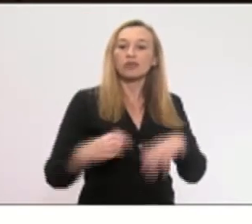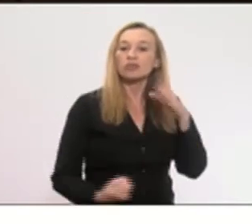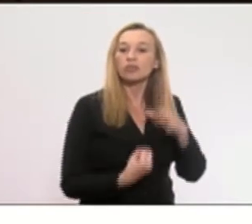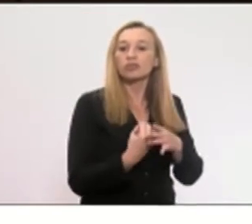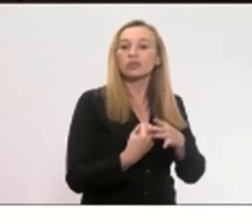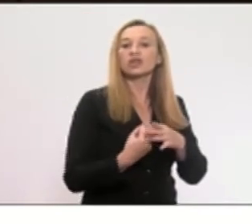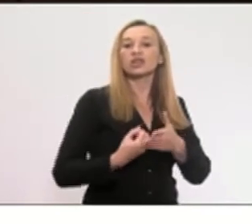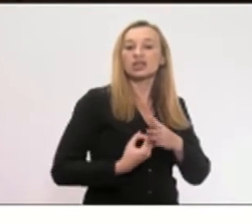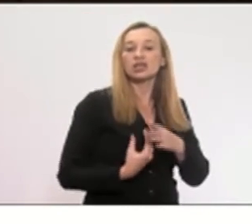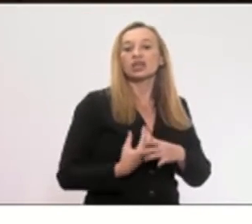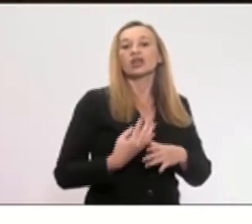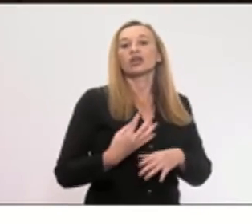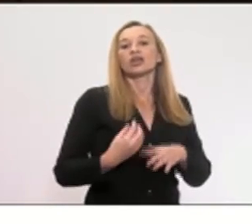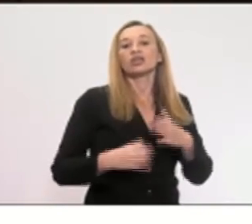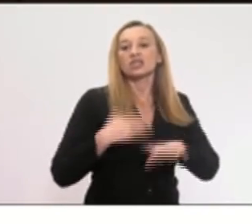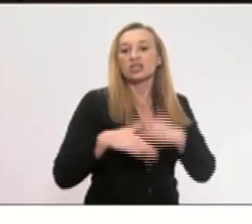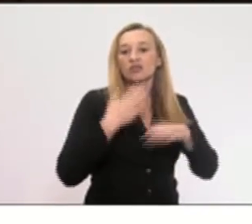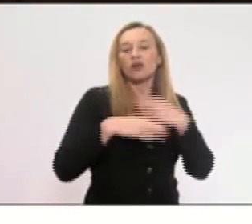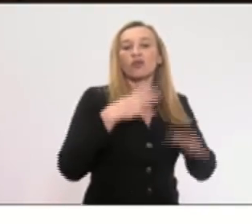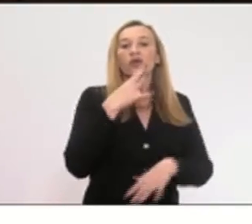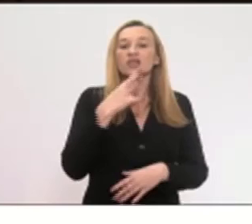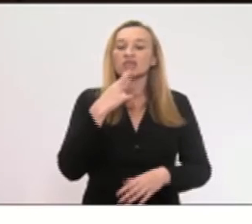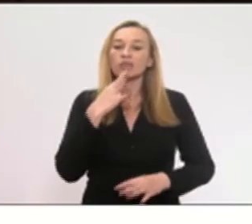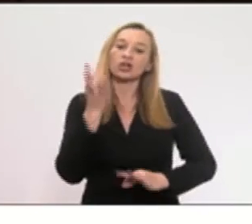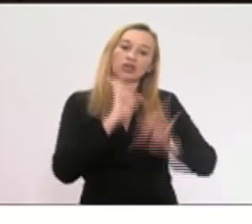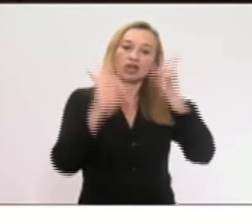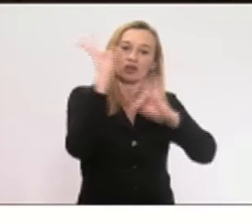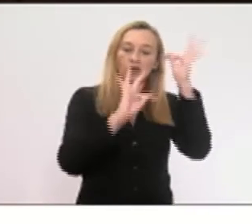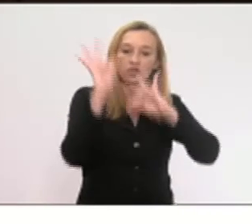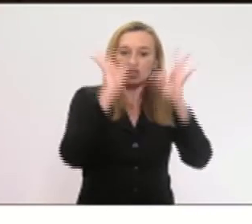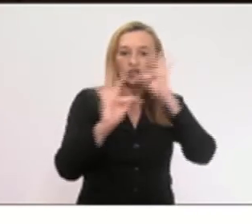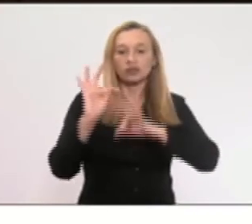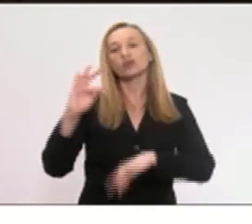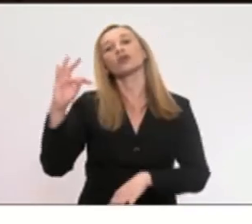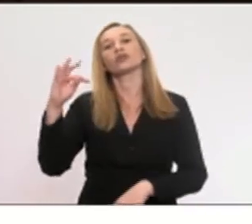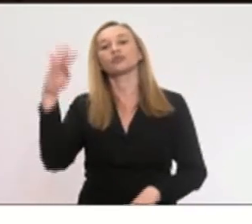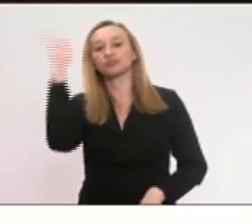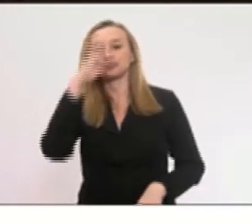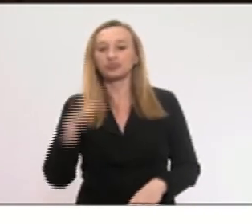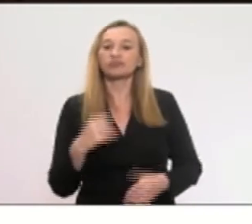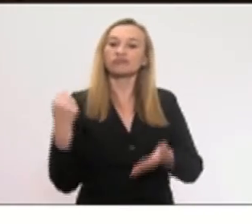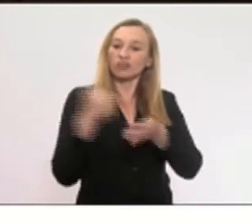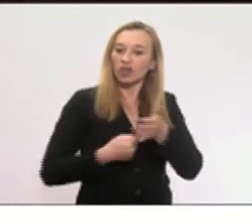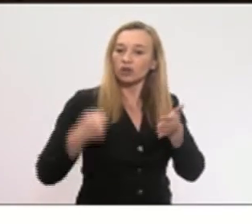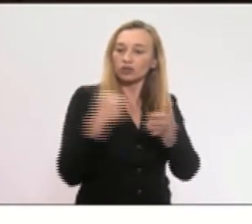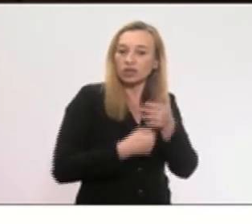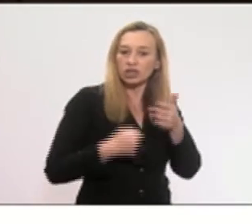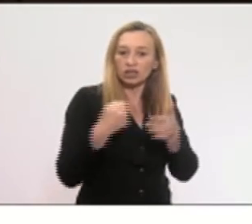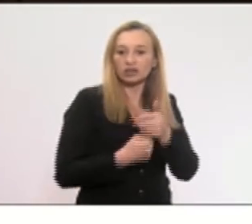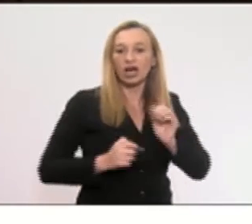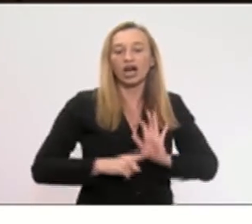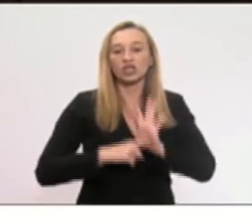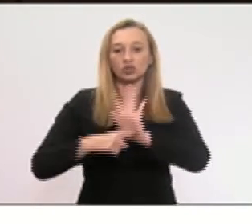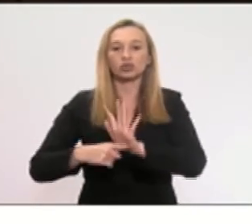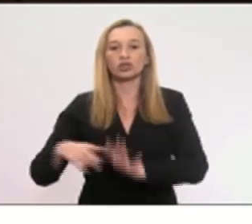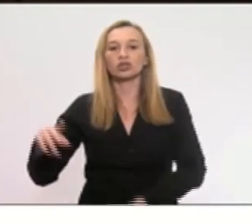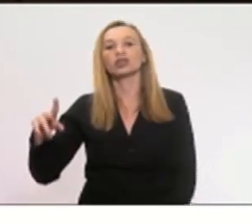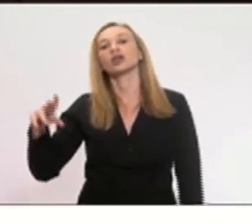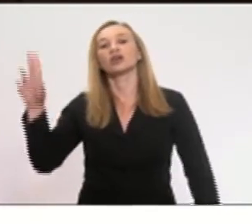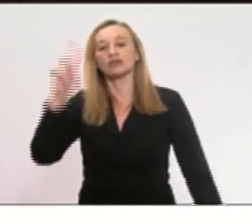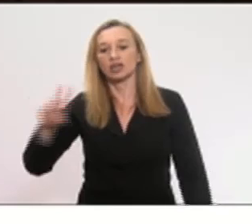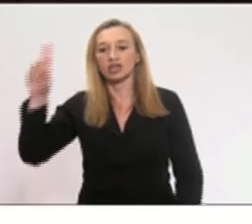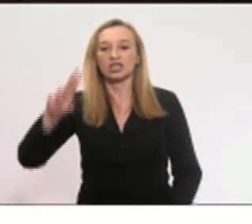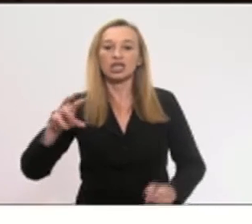produz ciência e tecnologia no Brasil. Vamos continuar lutando em favor das universidades e contra os